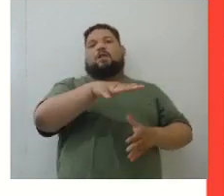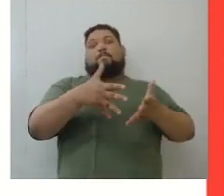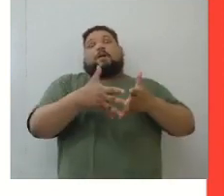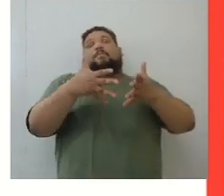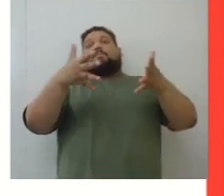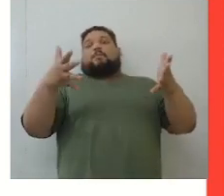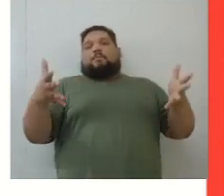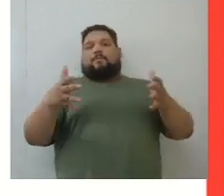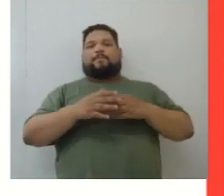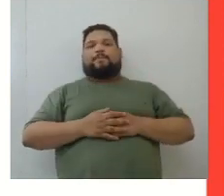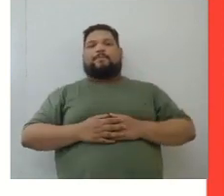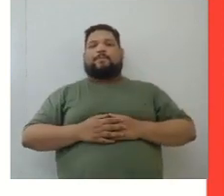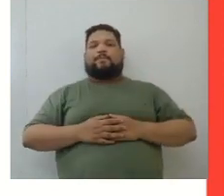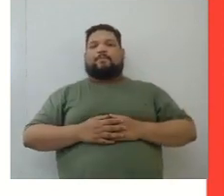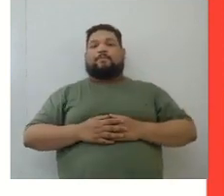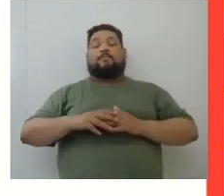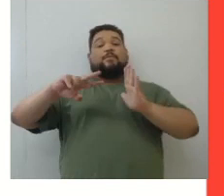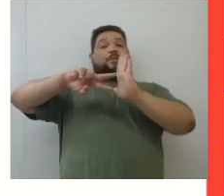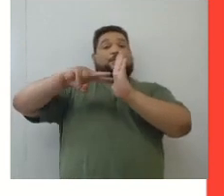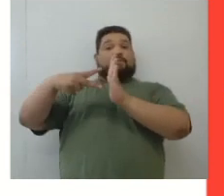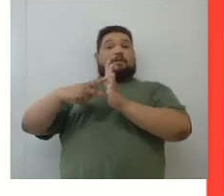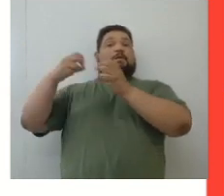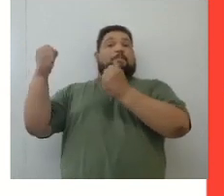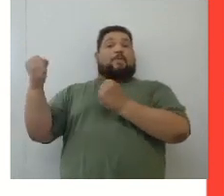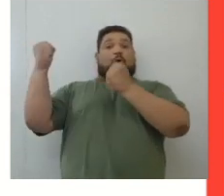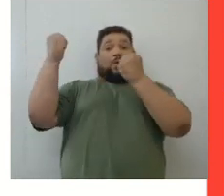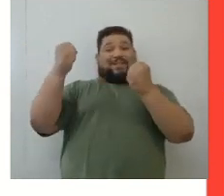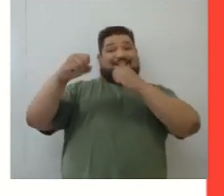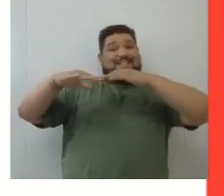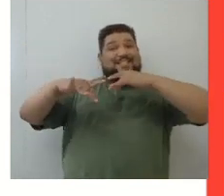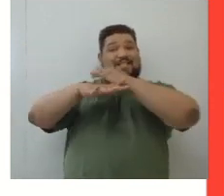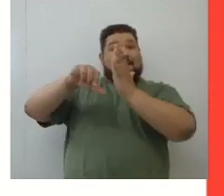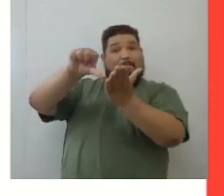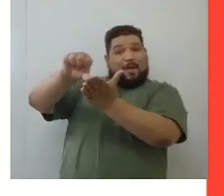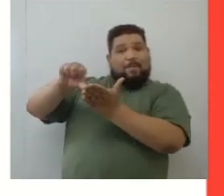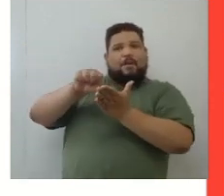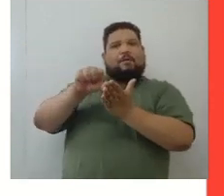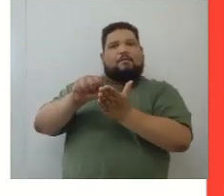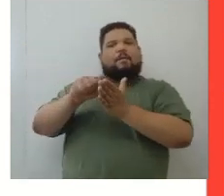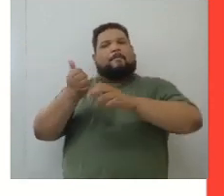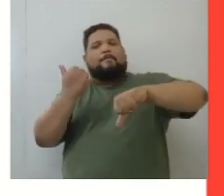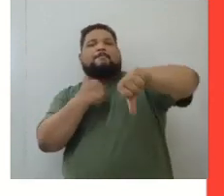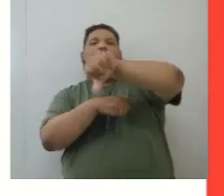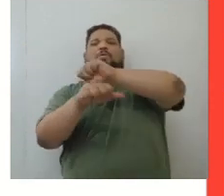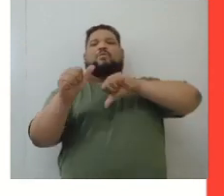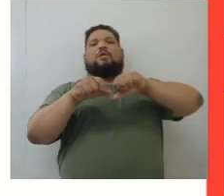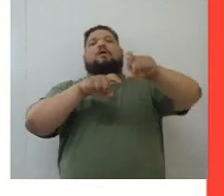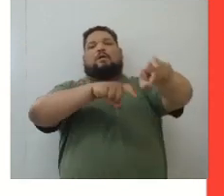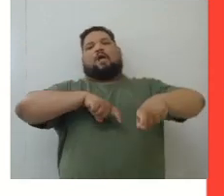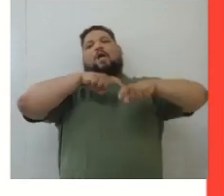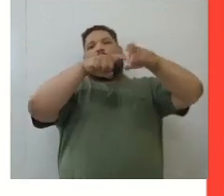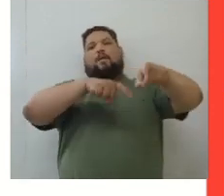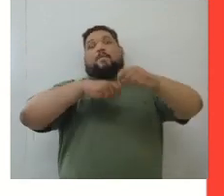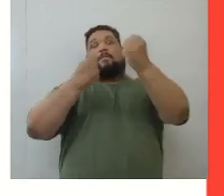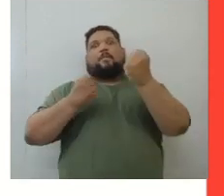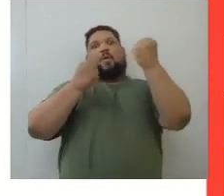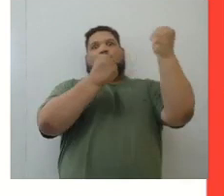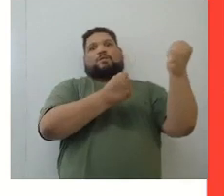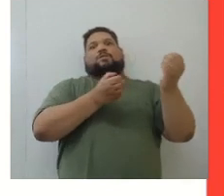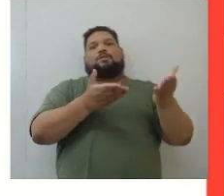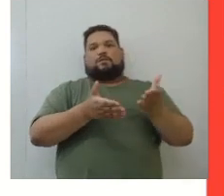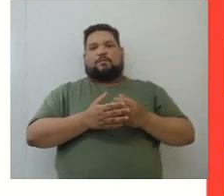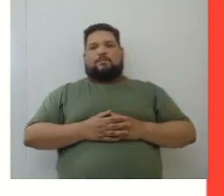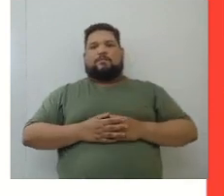Então, o poder ele vai sair das áreas da cidade e vai migrar para as áreas do campo. Então,